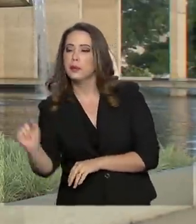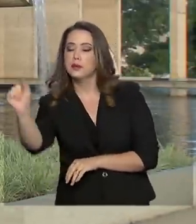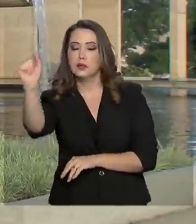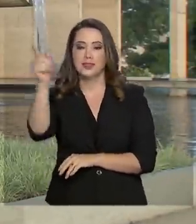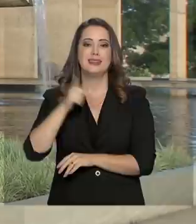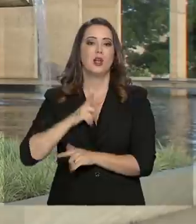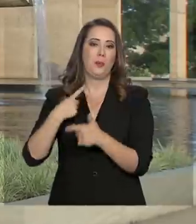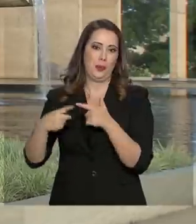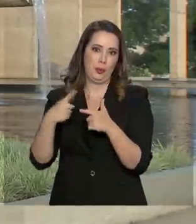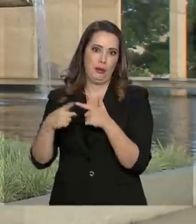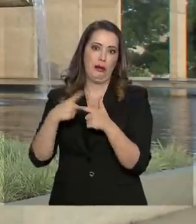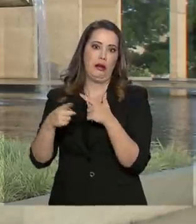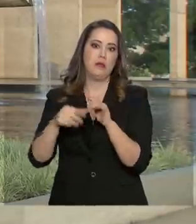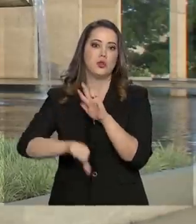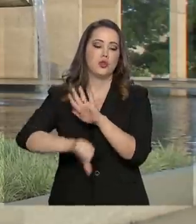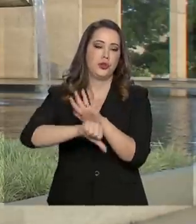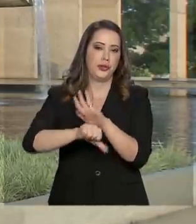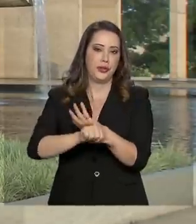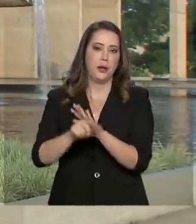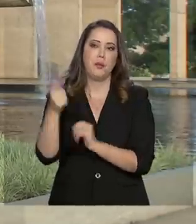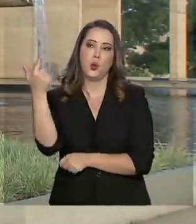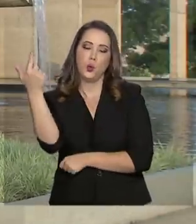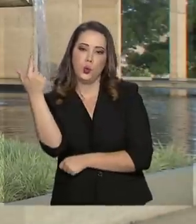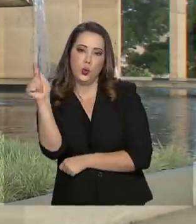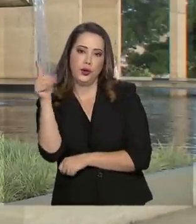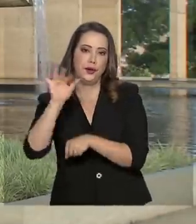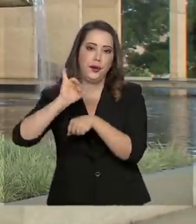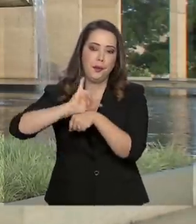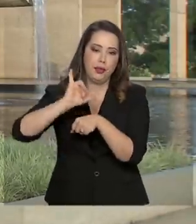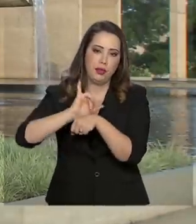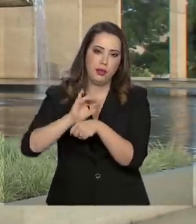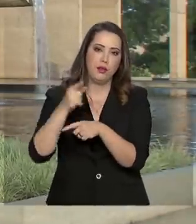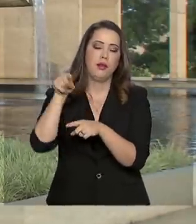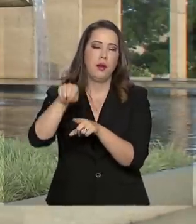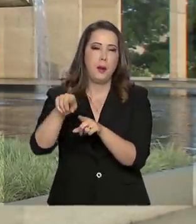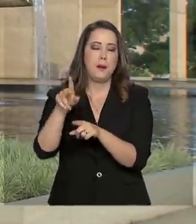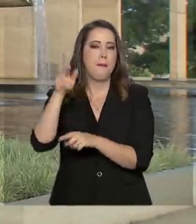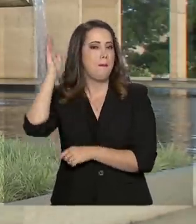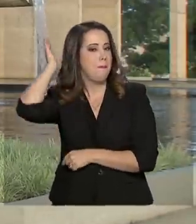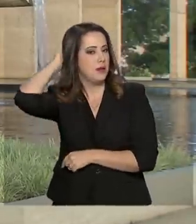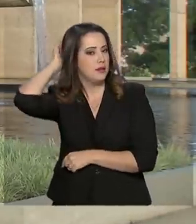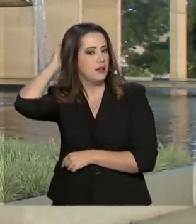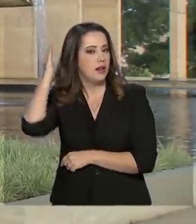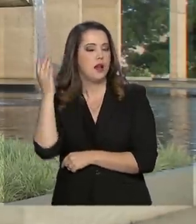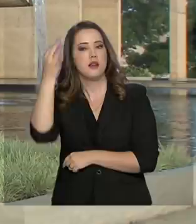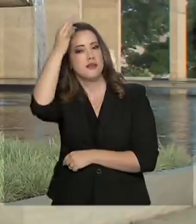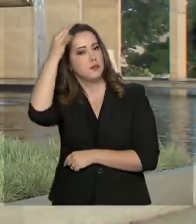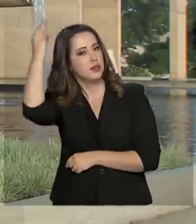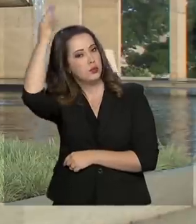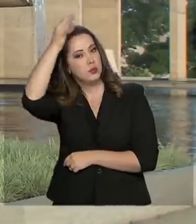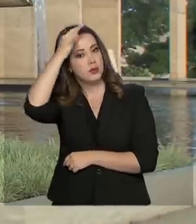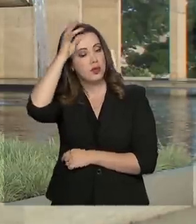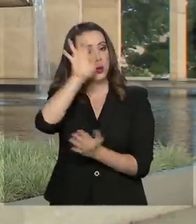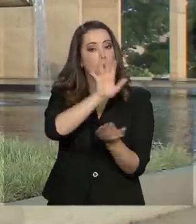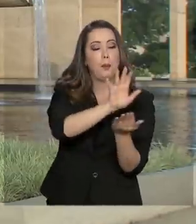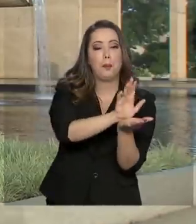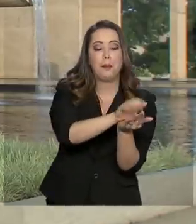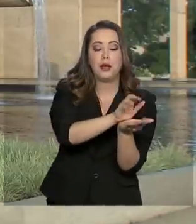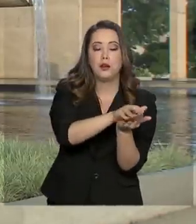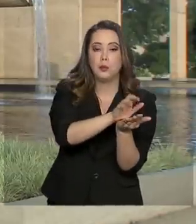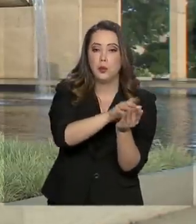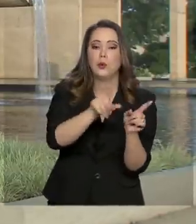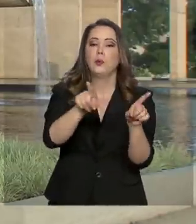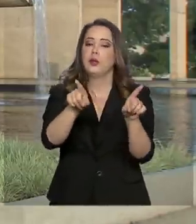goiânia no estado de goiás ananindeua no pará cariacica no espírito santo pauli em pernambuco e são